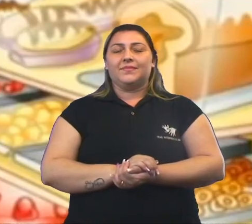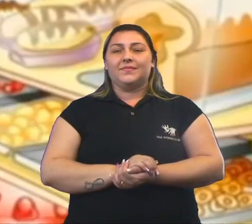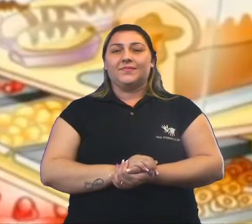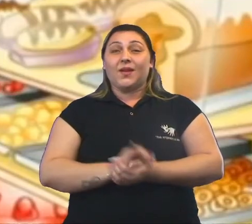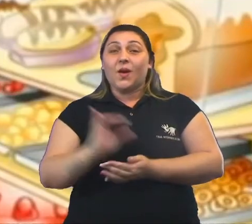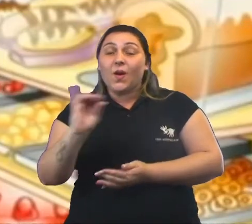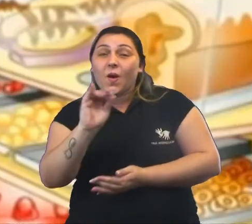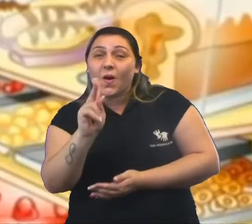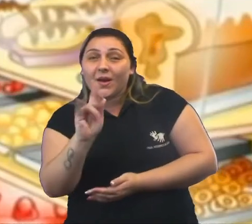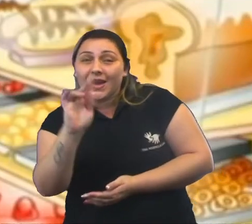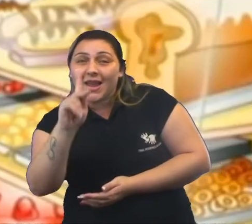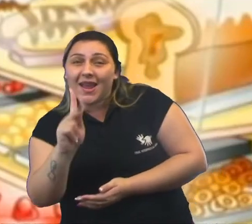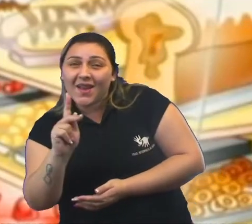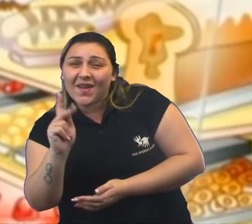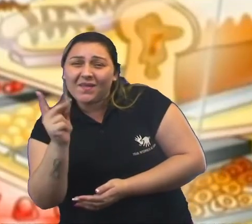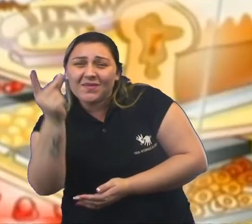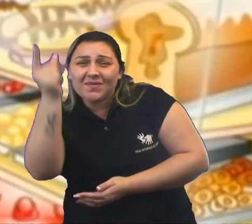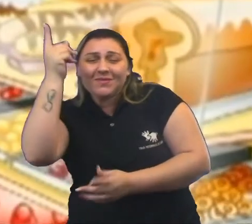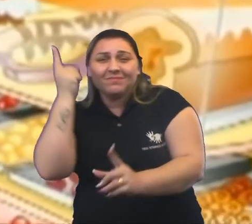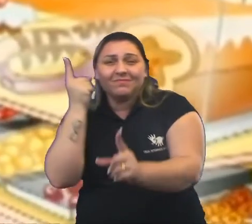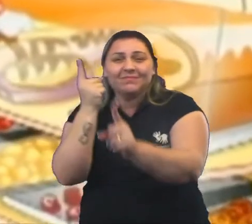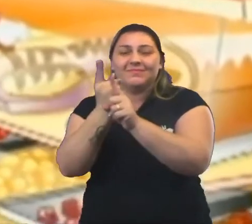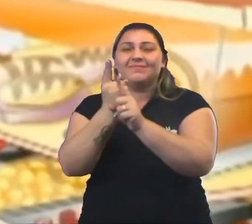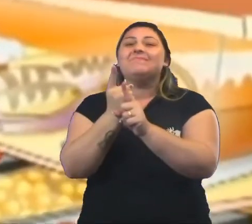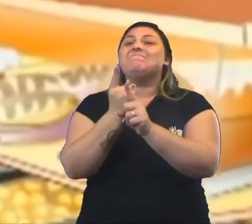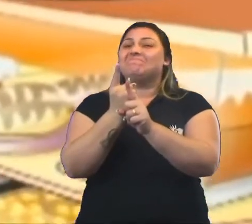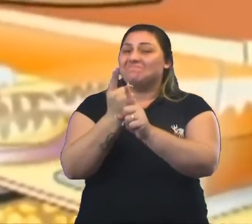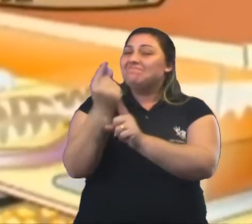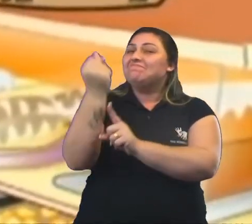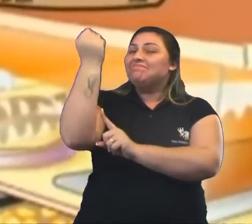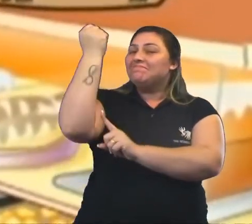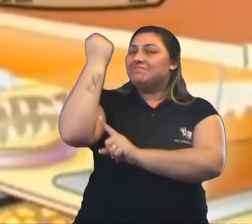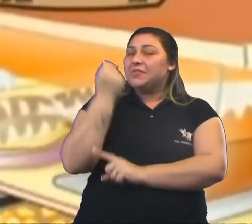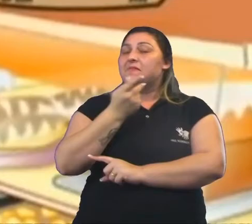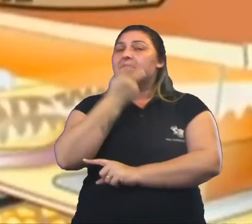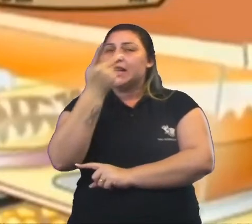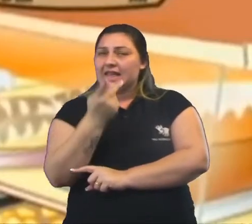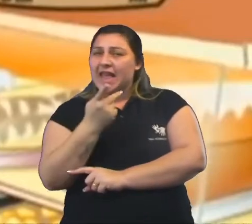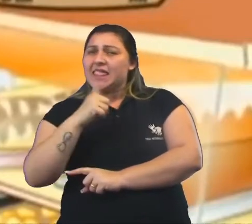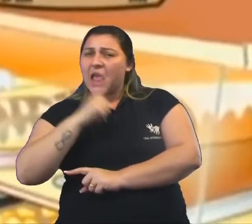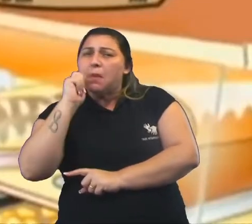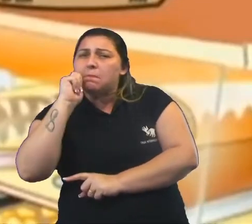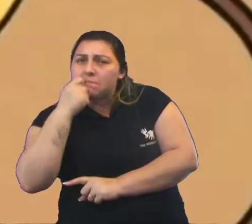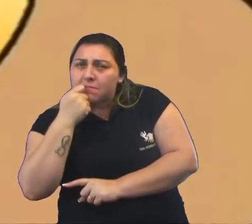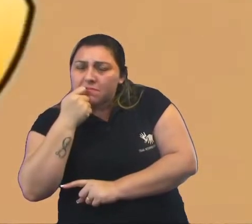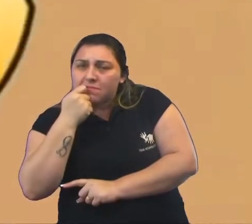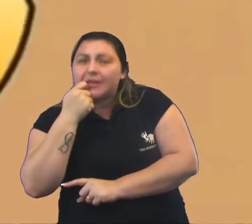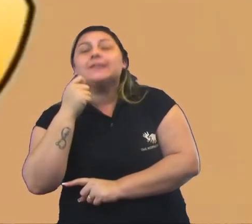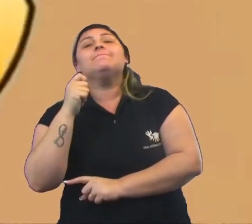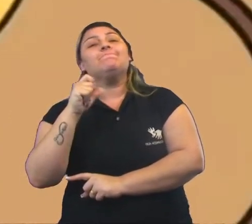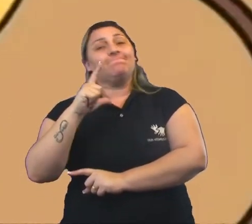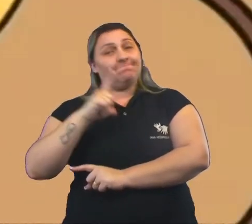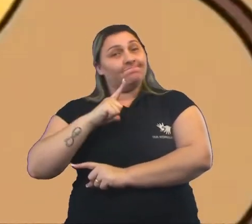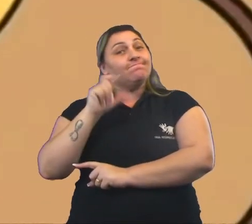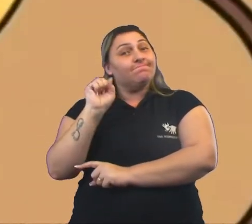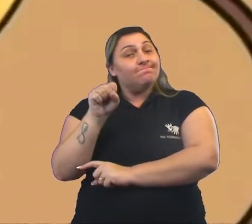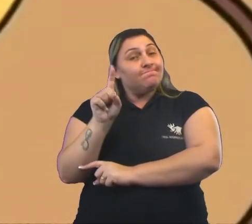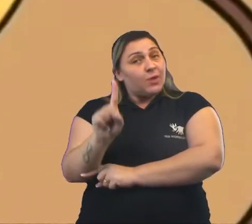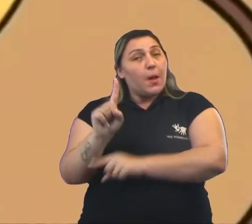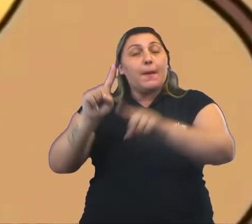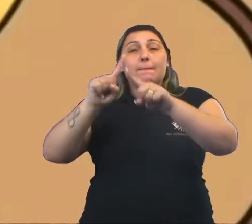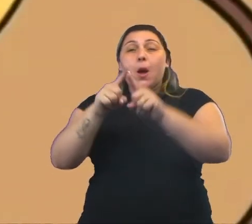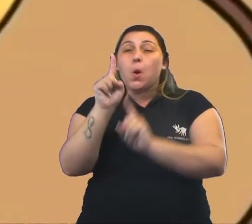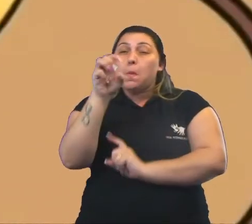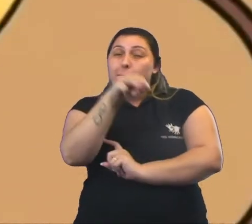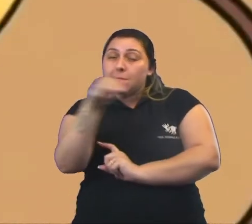Oi, dona Kika, há quanto tempo? Um tempão. Por falar nisso, tem pão? Tem um só, mas em